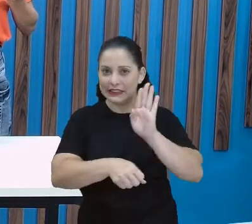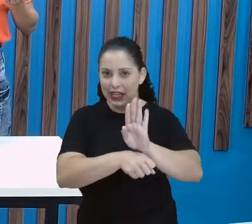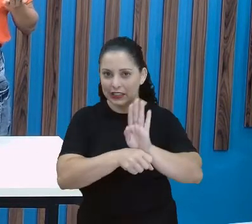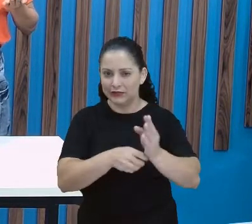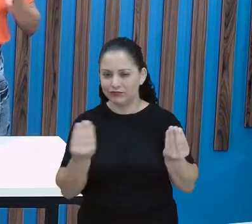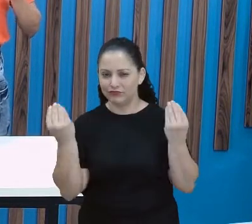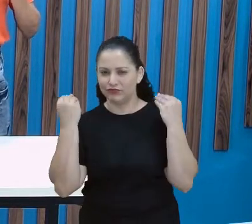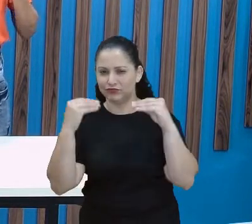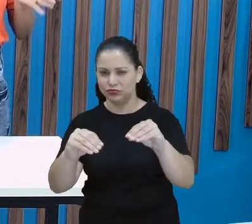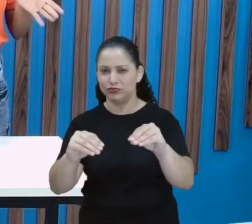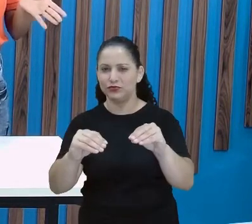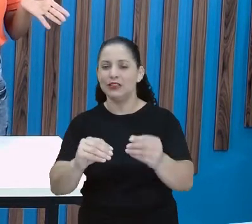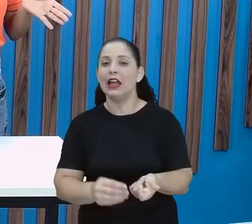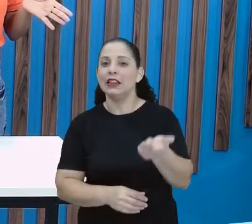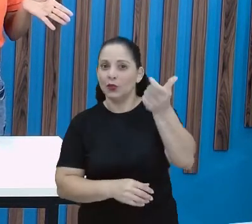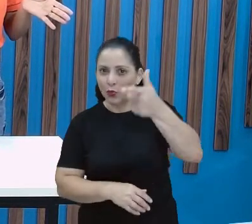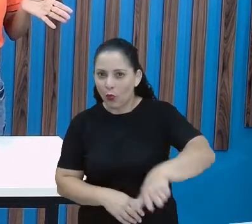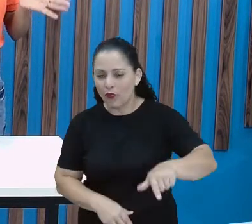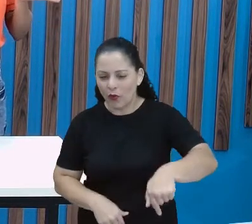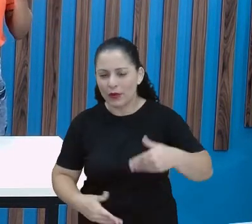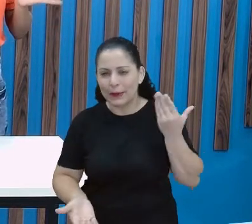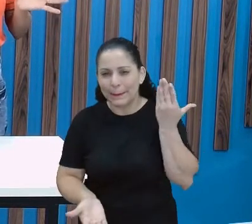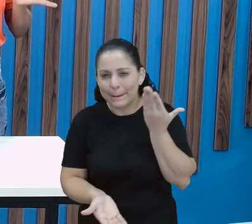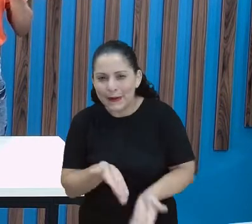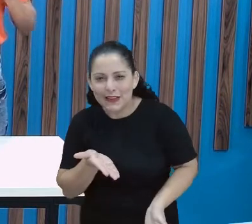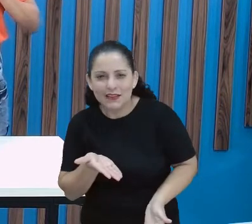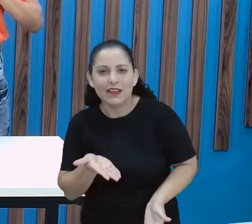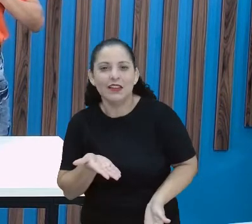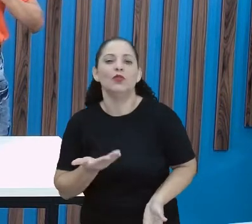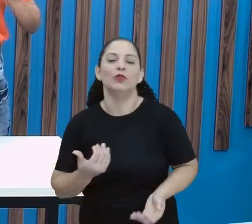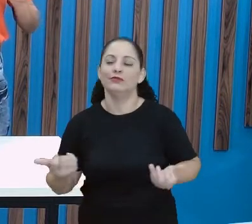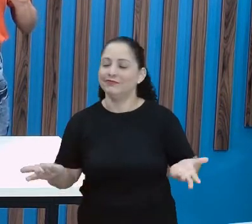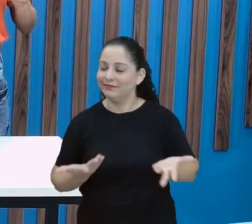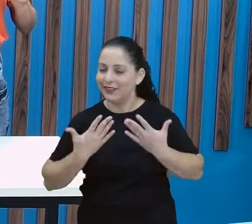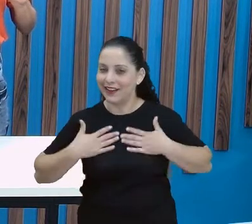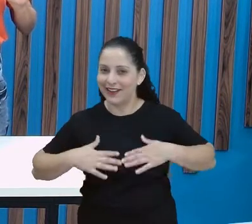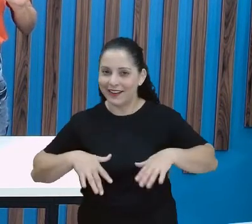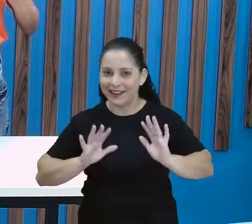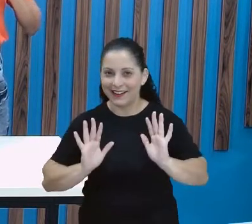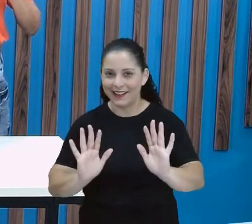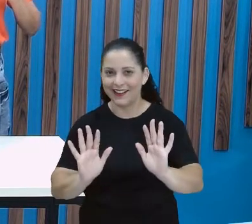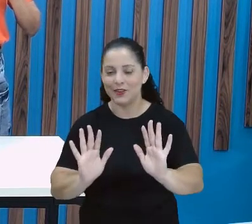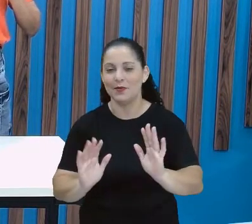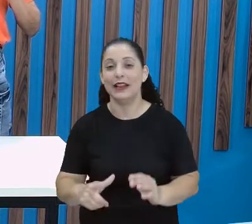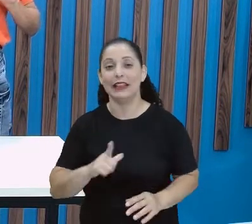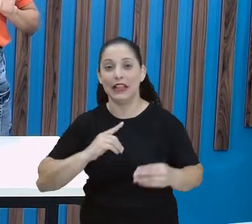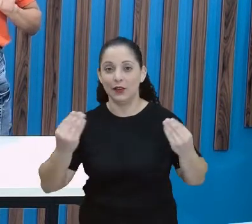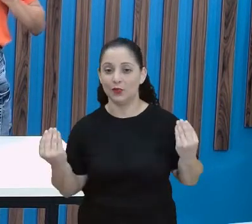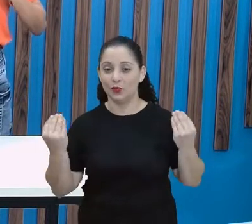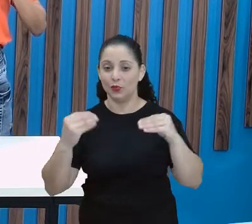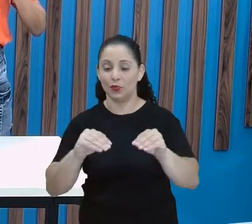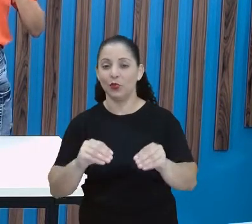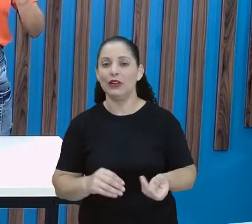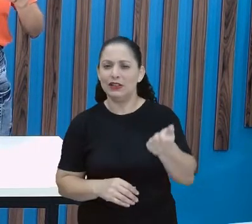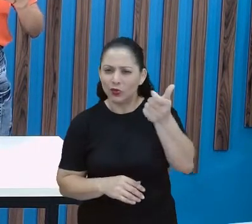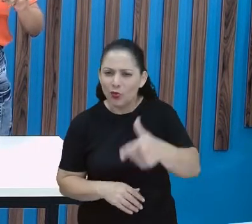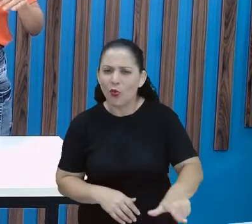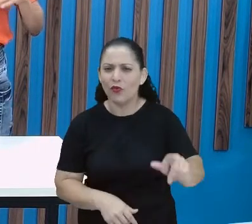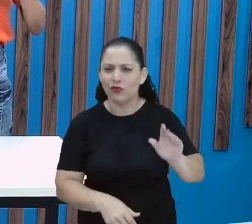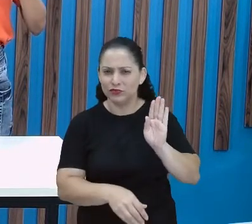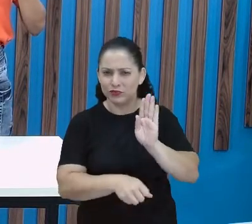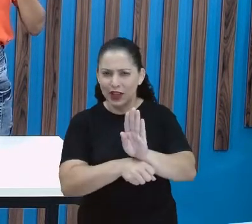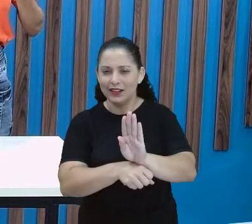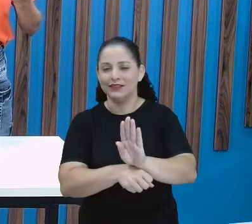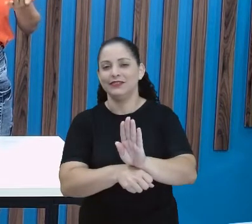reprise. Se você perdeu agora pela manhã ou ao vivo, não se preocupe, tem a reprise à tarde, tá?